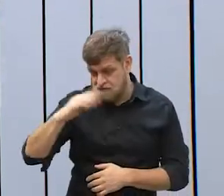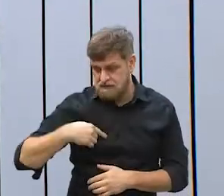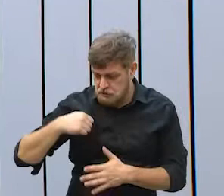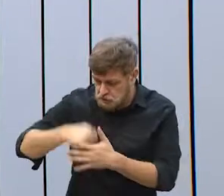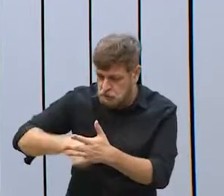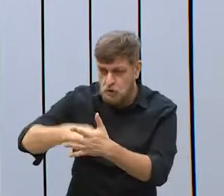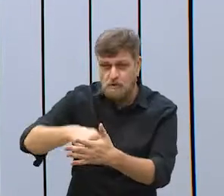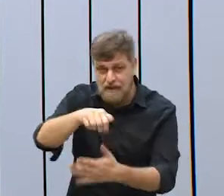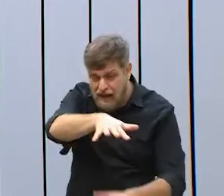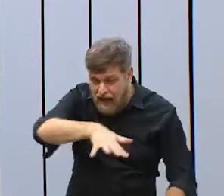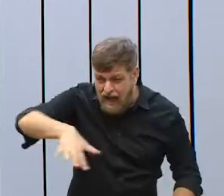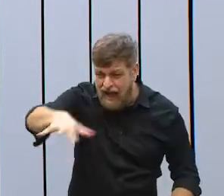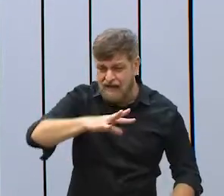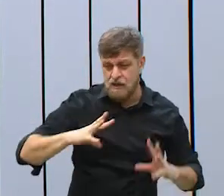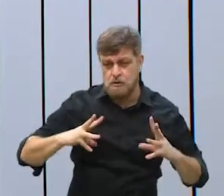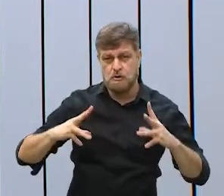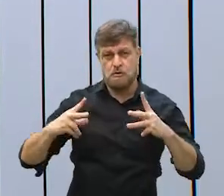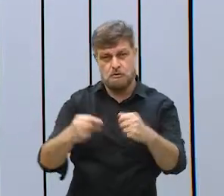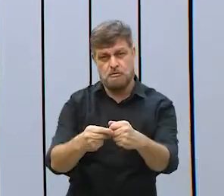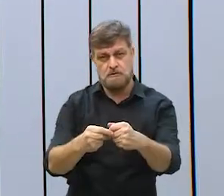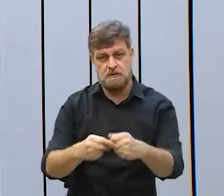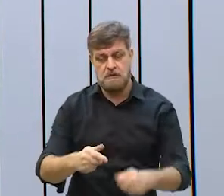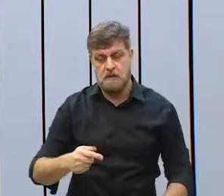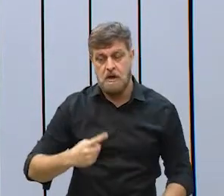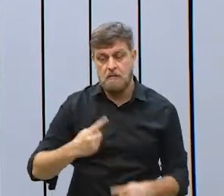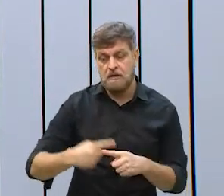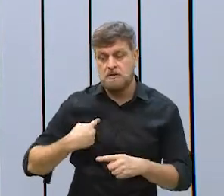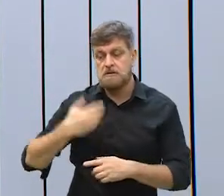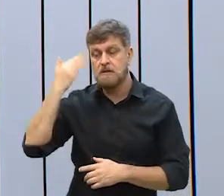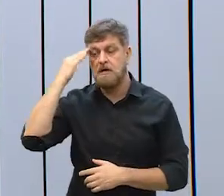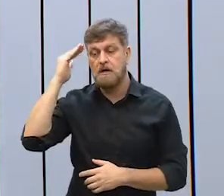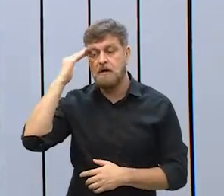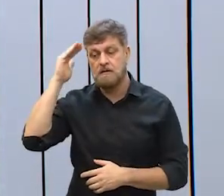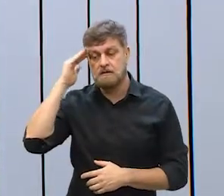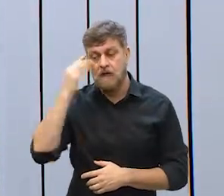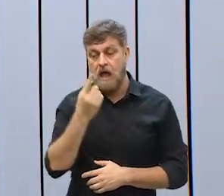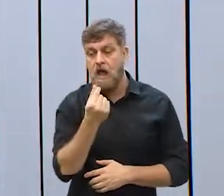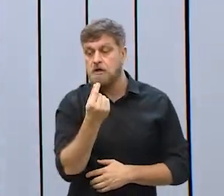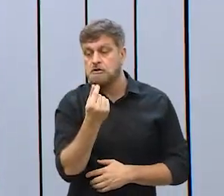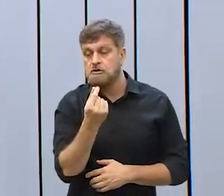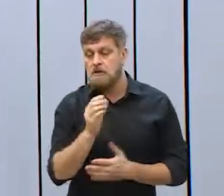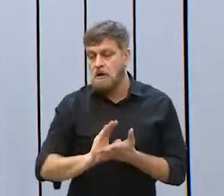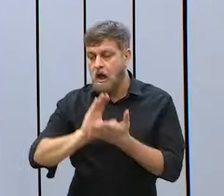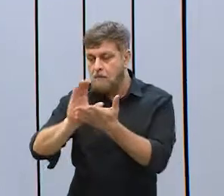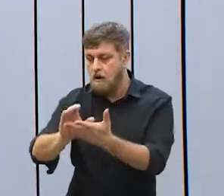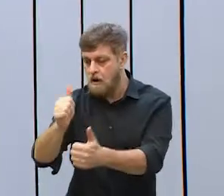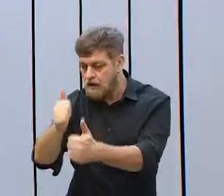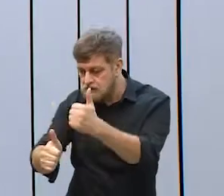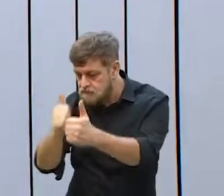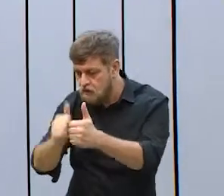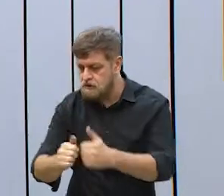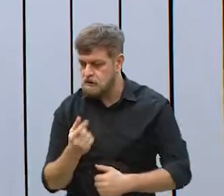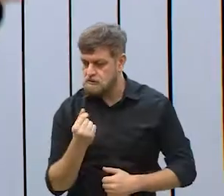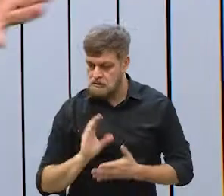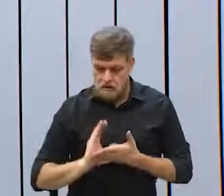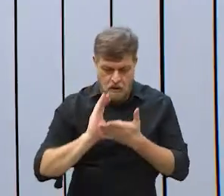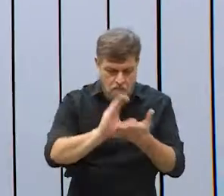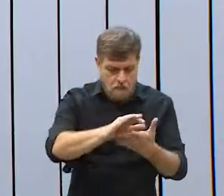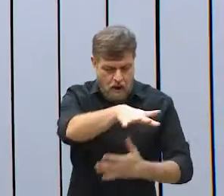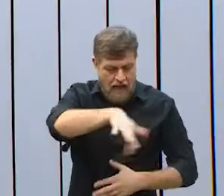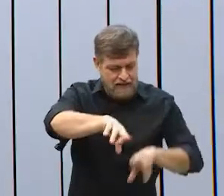por todas as áreas, porque a gente agora passa a ter um entendimento sobre as verbas. Isso é do esporte, tem que ser gasto com o esporte. Então a